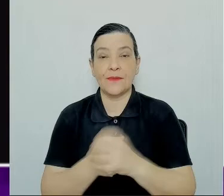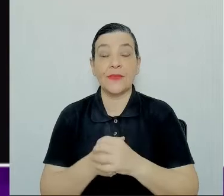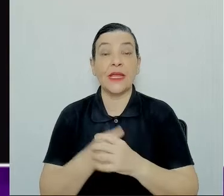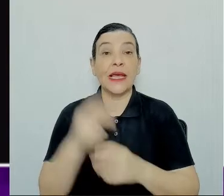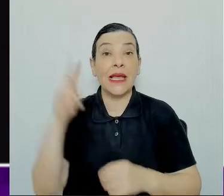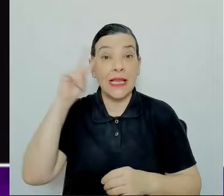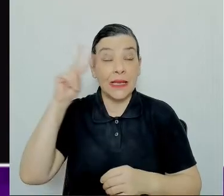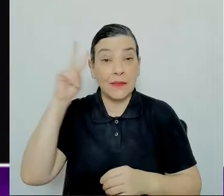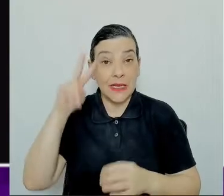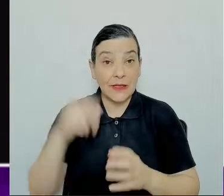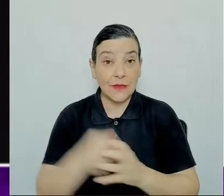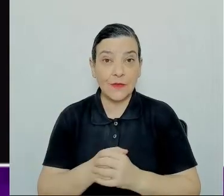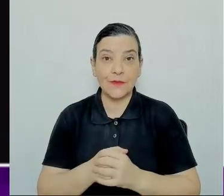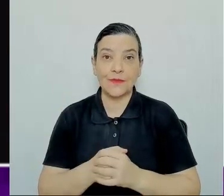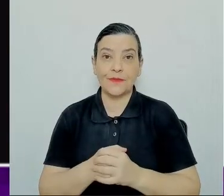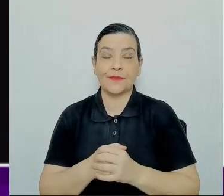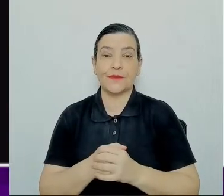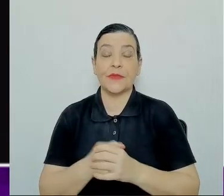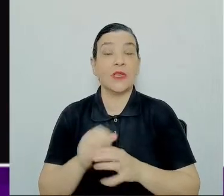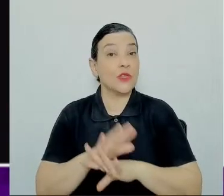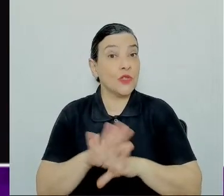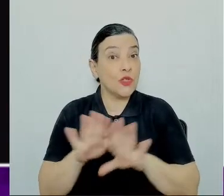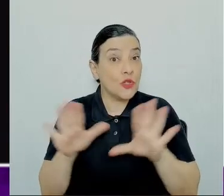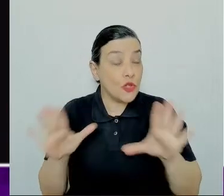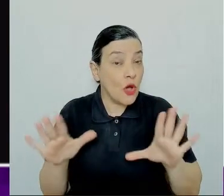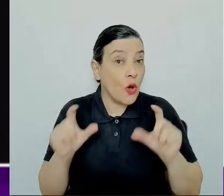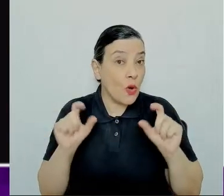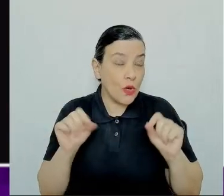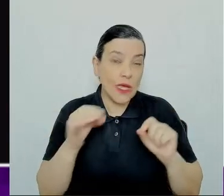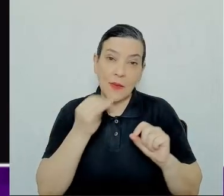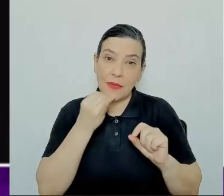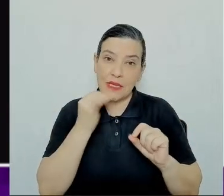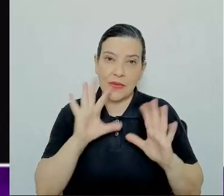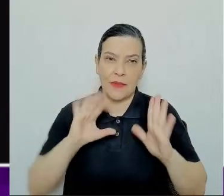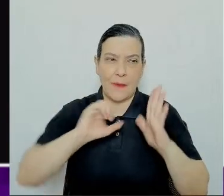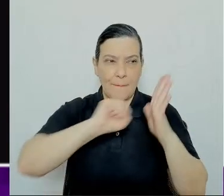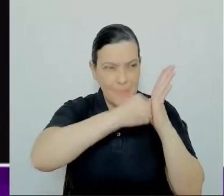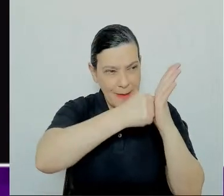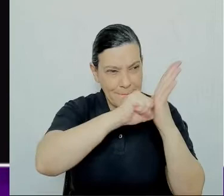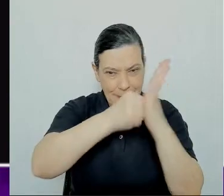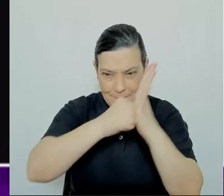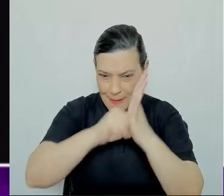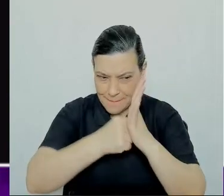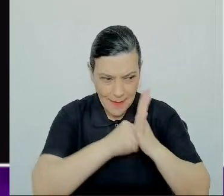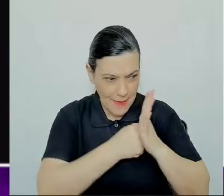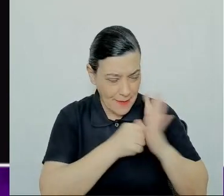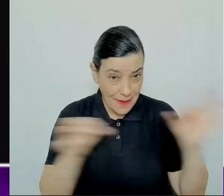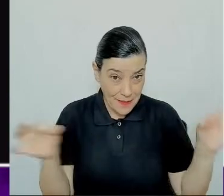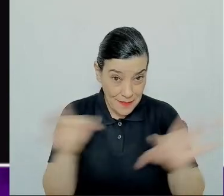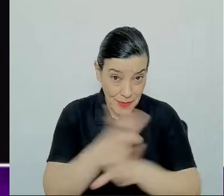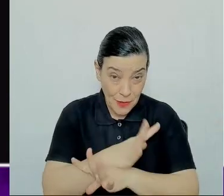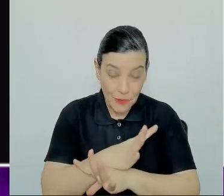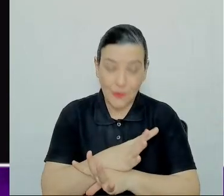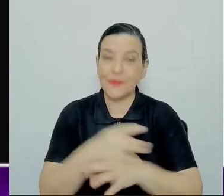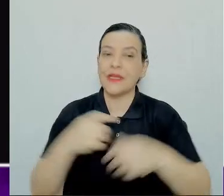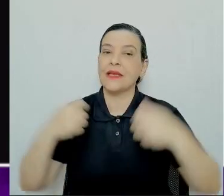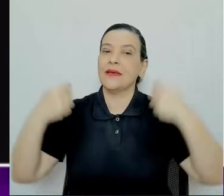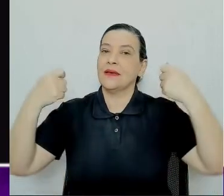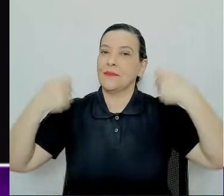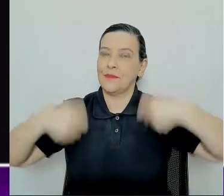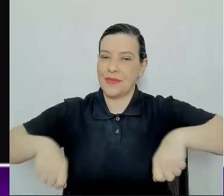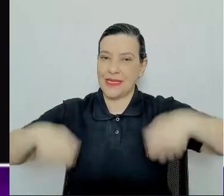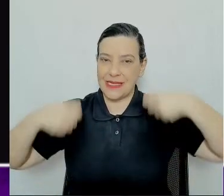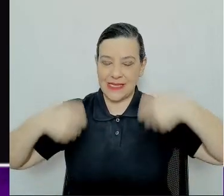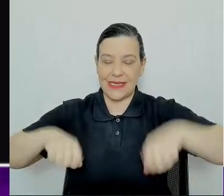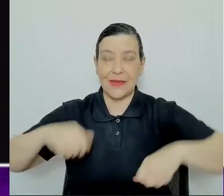que somente nos blindar, não que não seja suficiente, mas nós precisamos ter uma noção de o